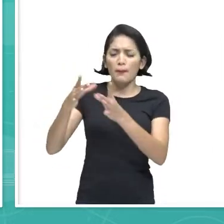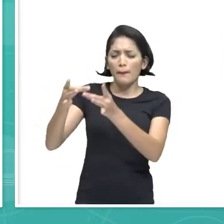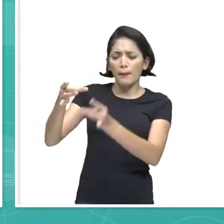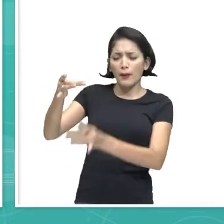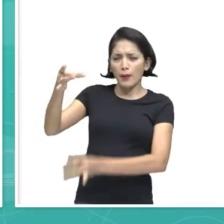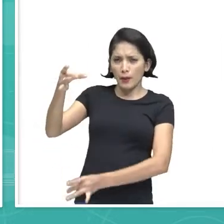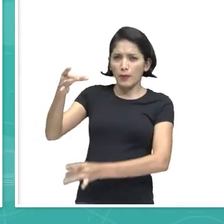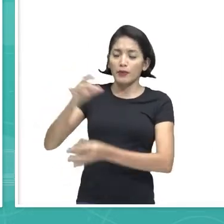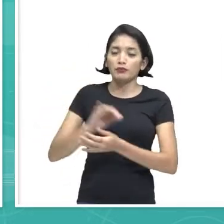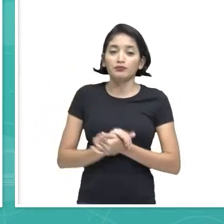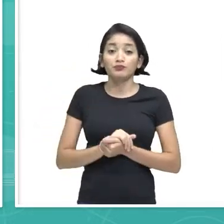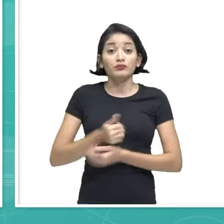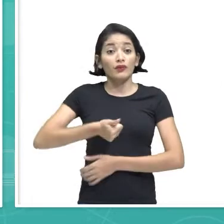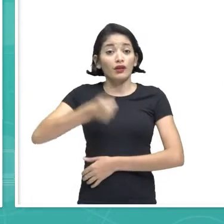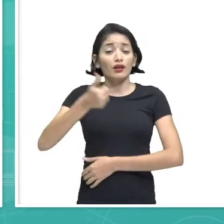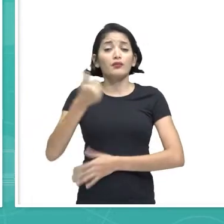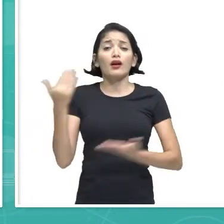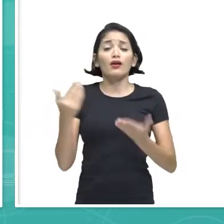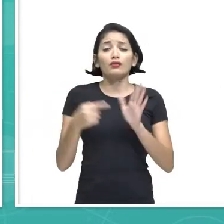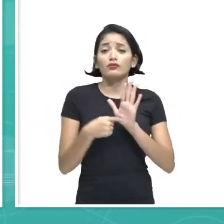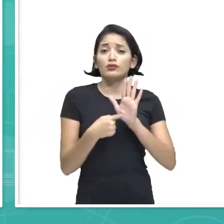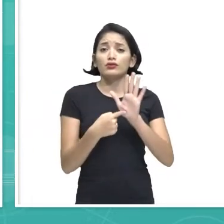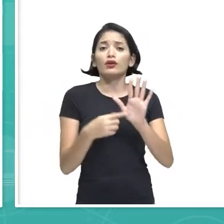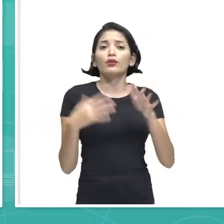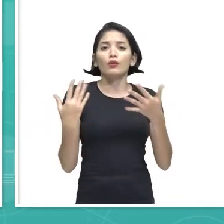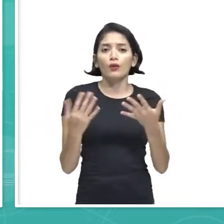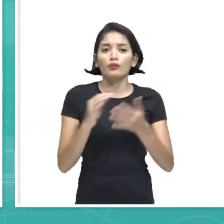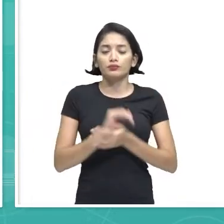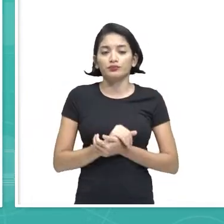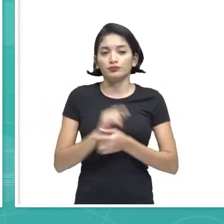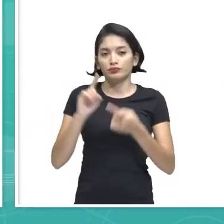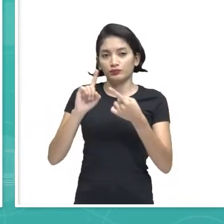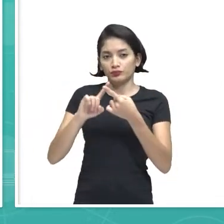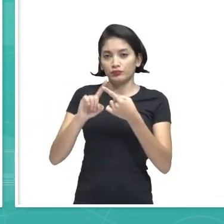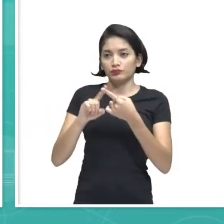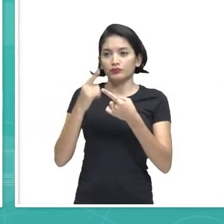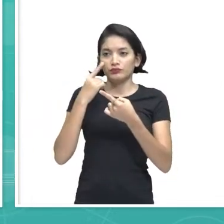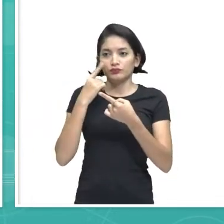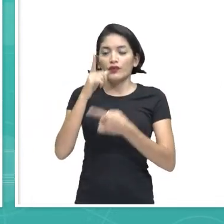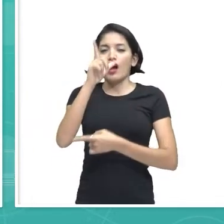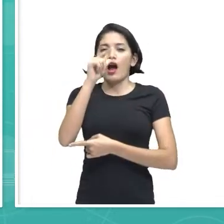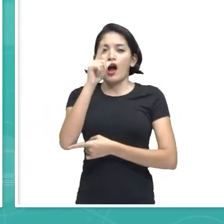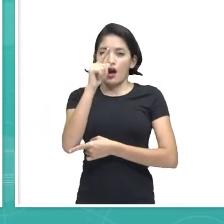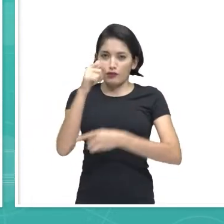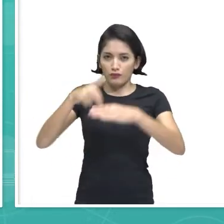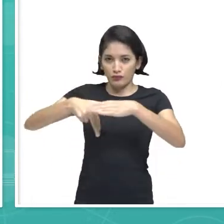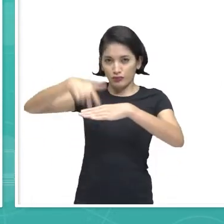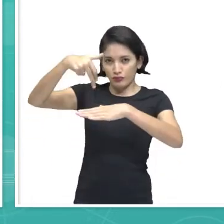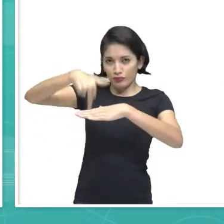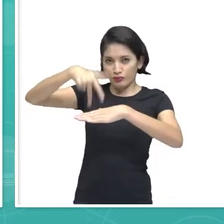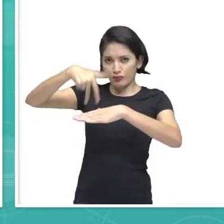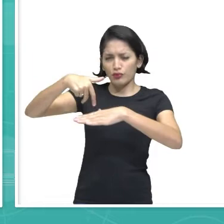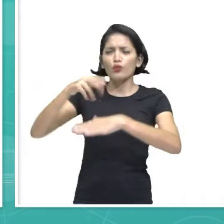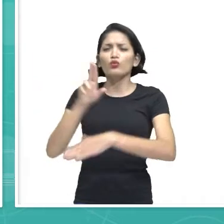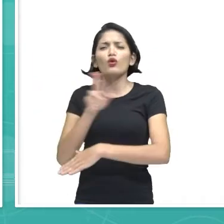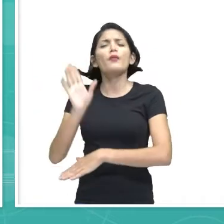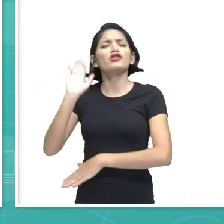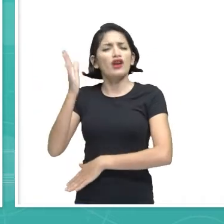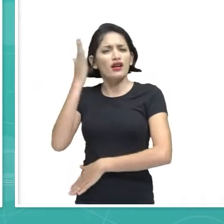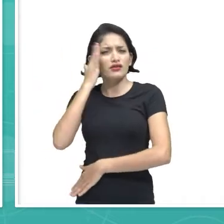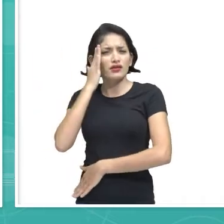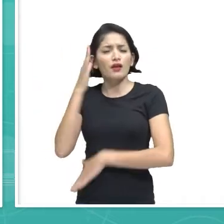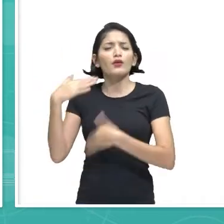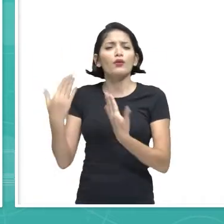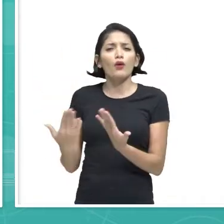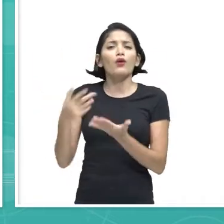detalhada. E a primeira que eu vou trazendo aqui para vocês é a hidroginástica. Pelo nome, já dá para a gente saber que é um